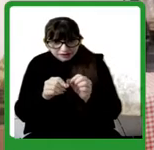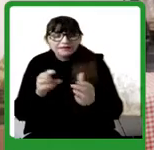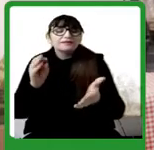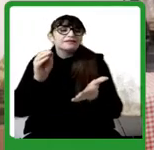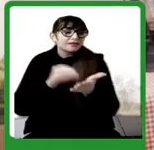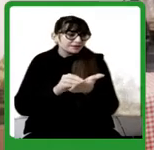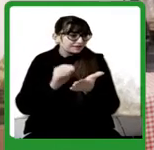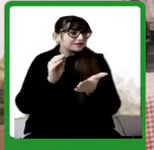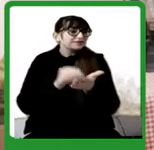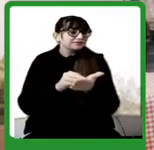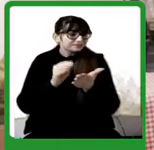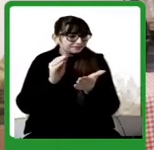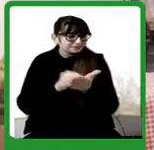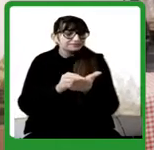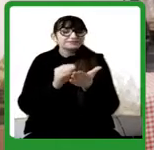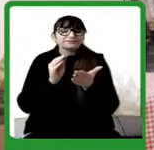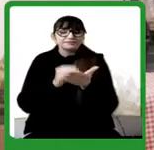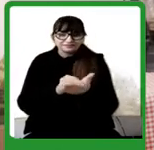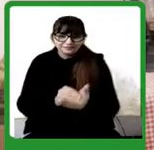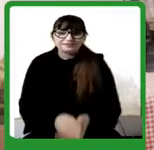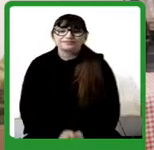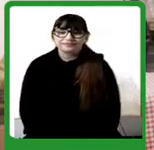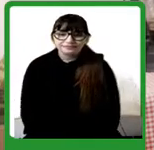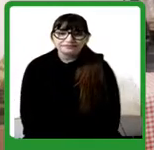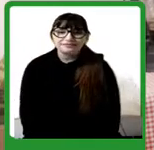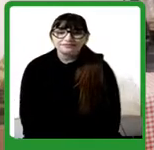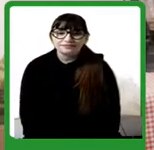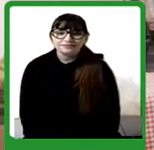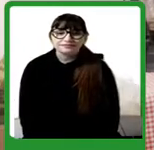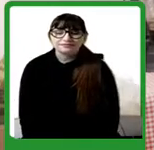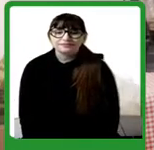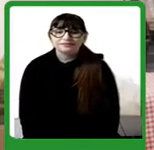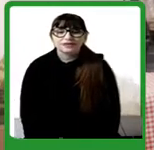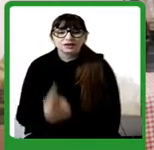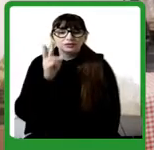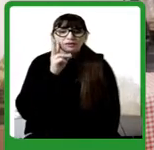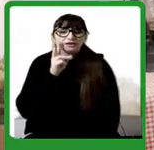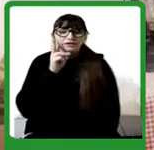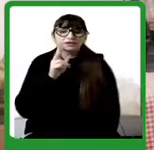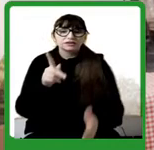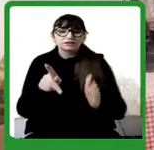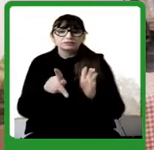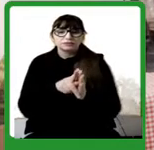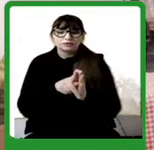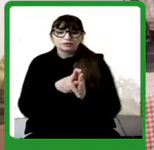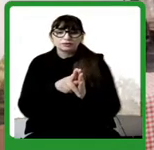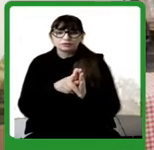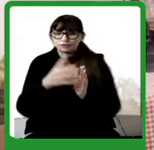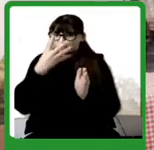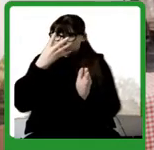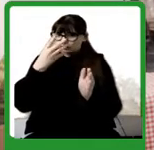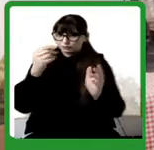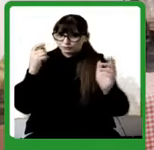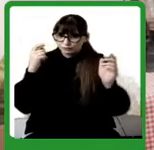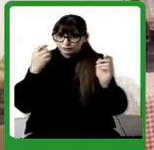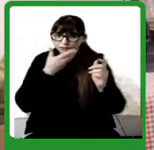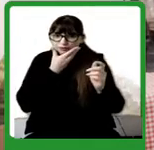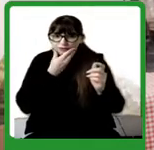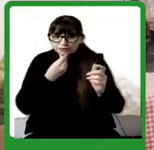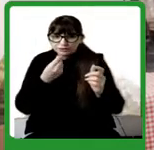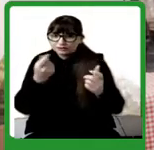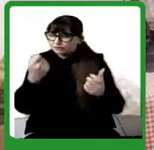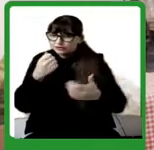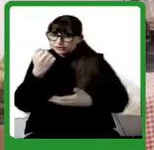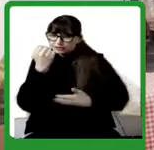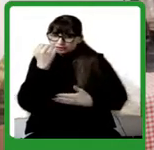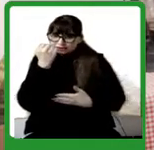lona. Pode ter certeza. Badim conta uma história de lobisomem, é só não dançar na quaresma que não tem lobisomem. Senão te cresce o